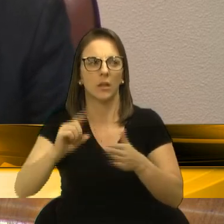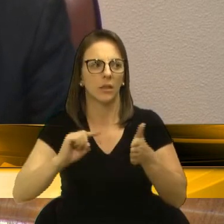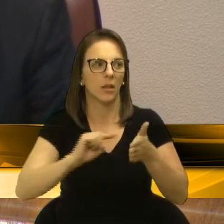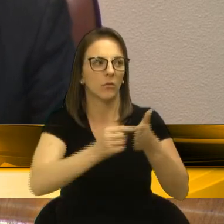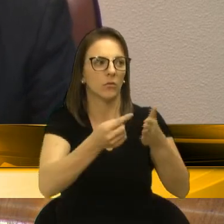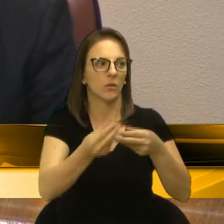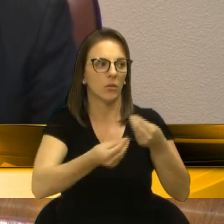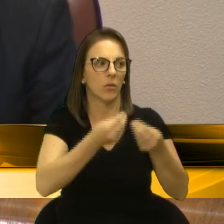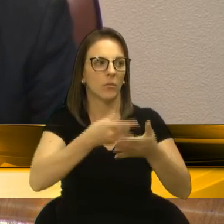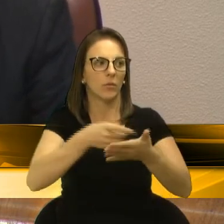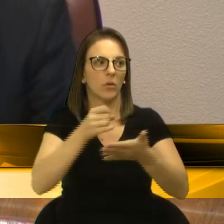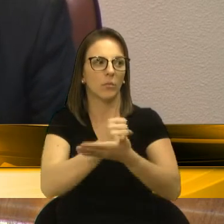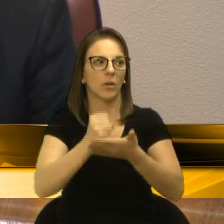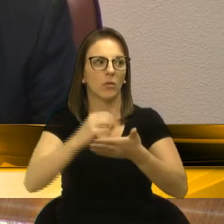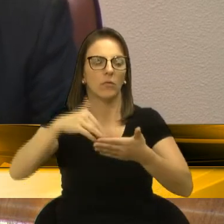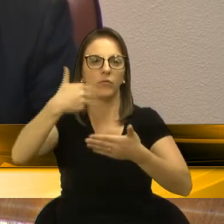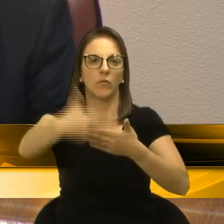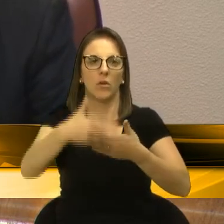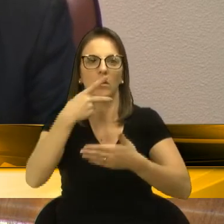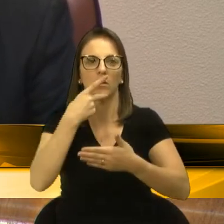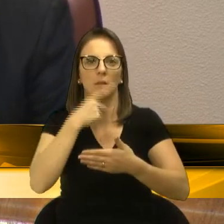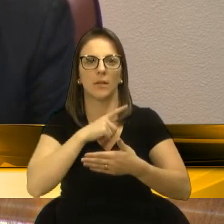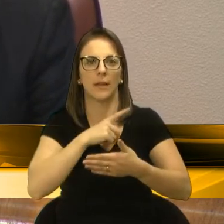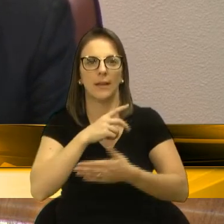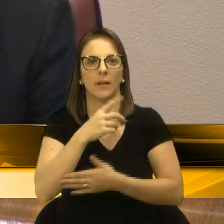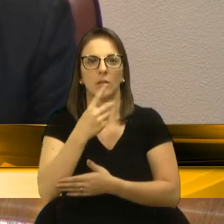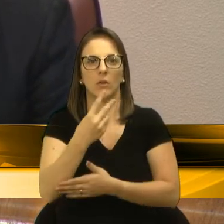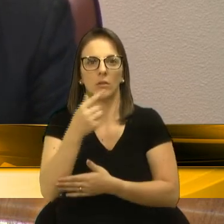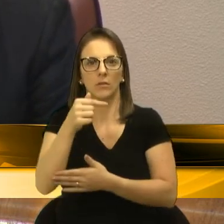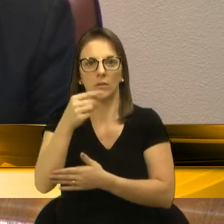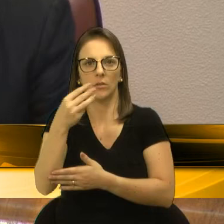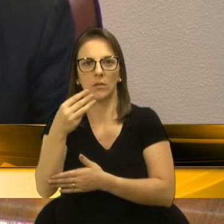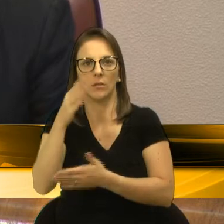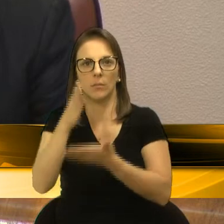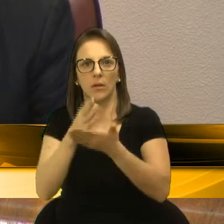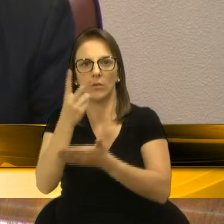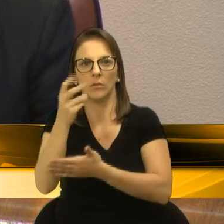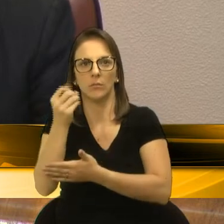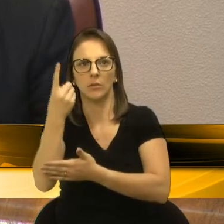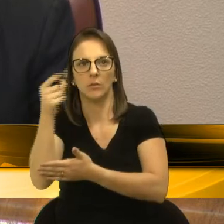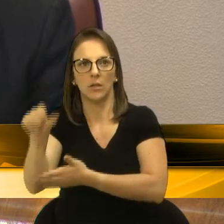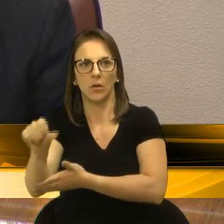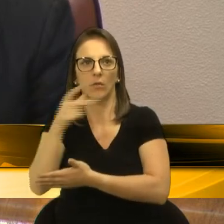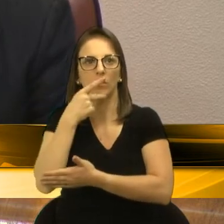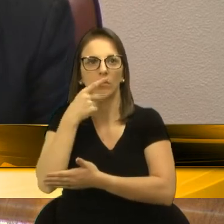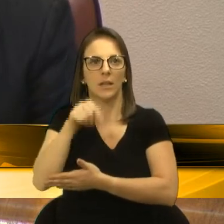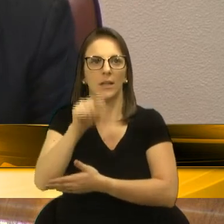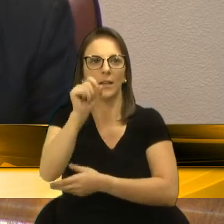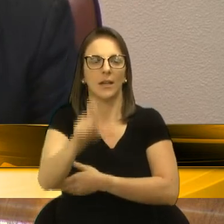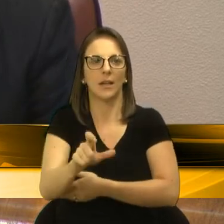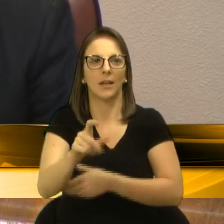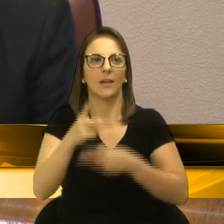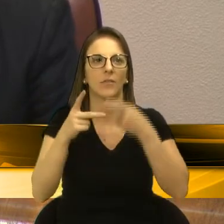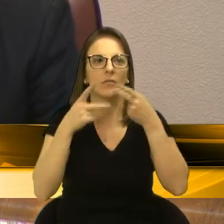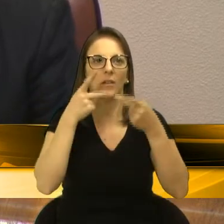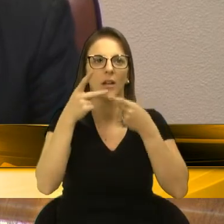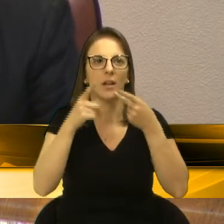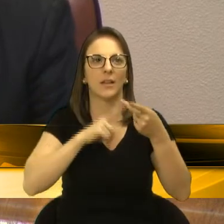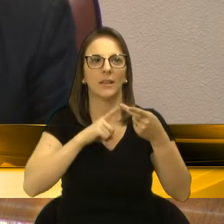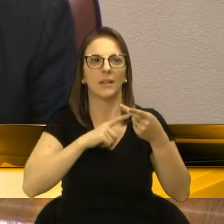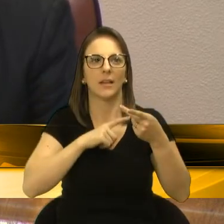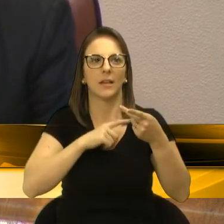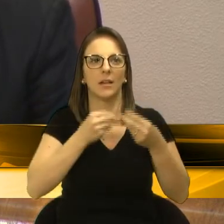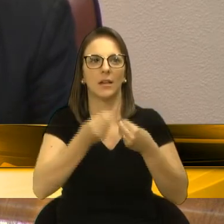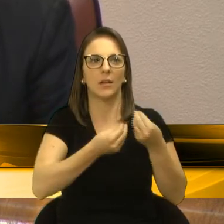número 366/2019 e 373/2019. Os vereadores integrantes da comissão processante definirão que a